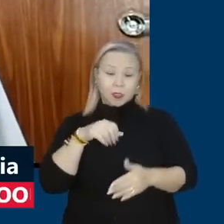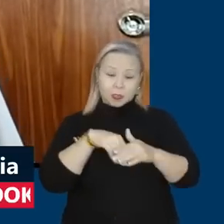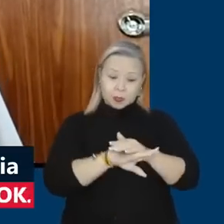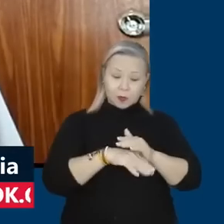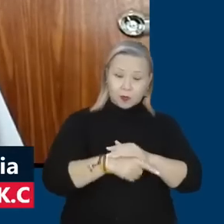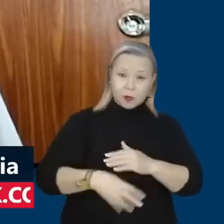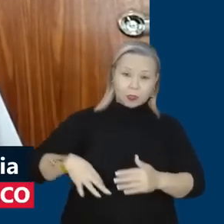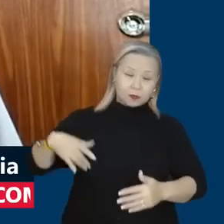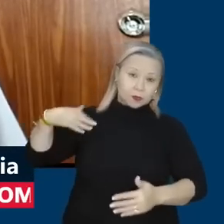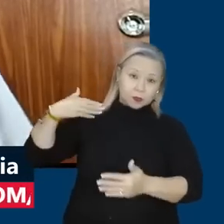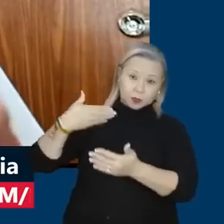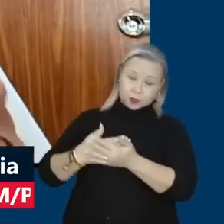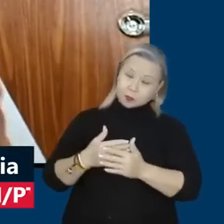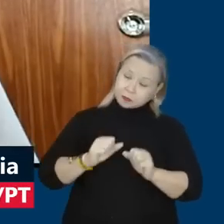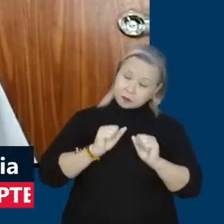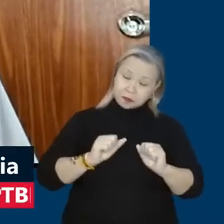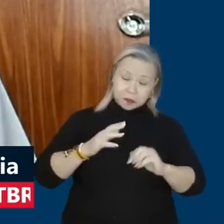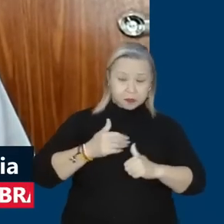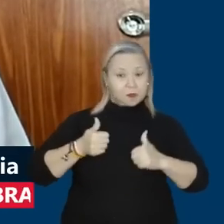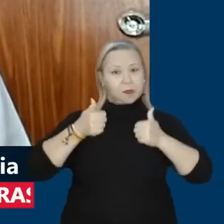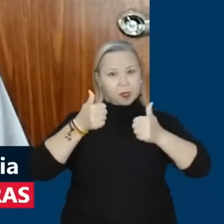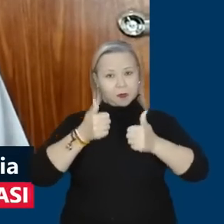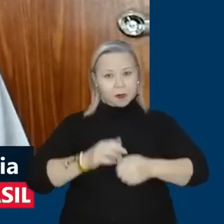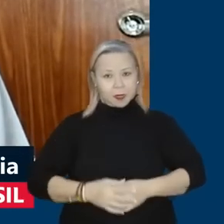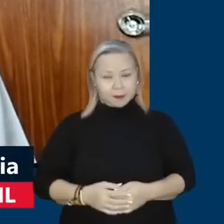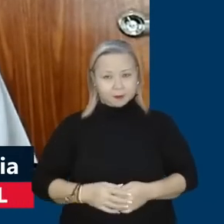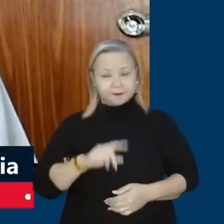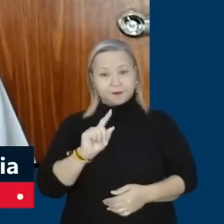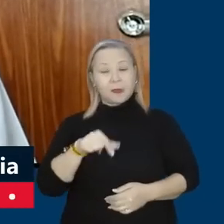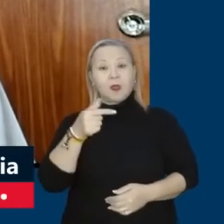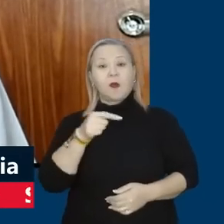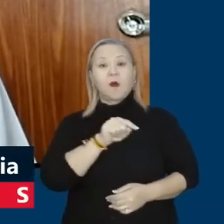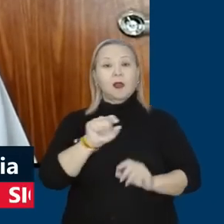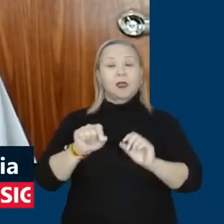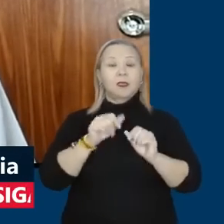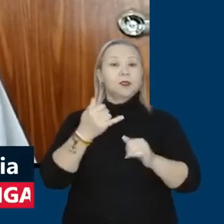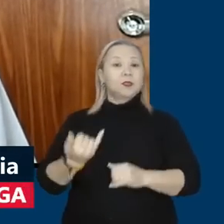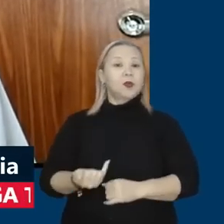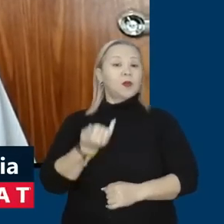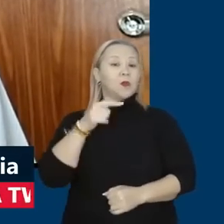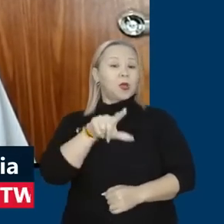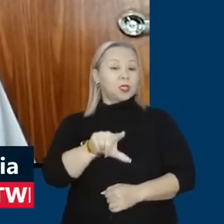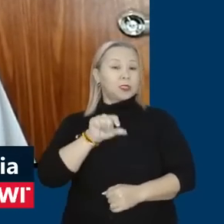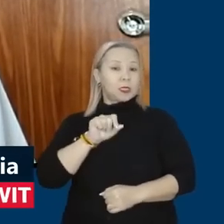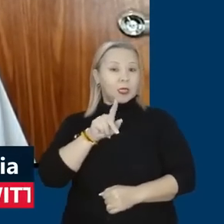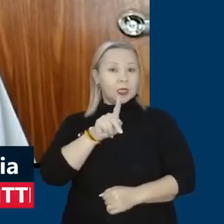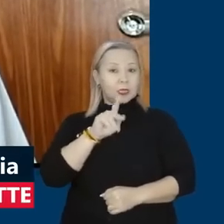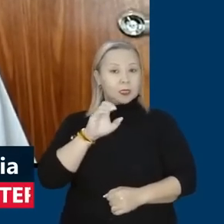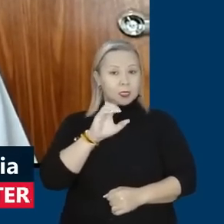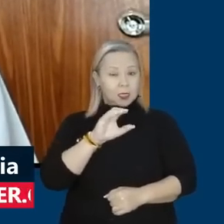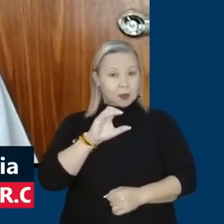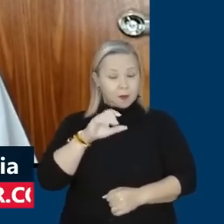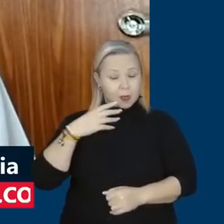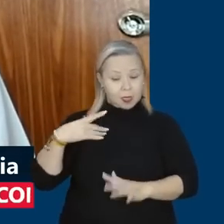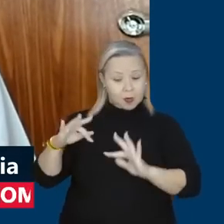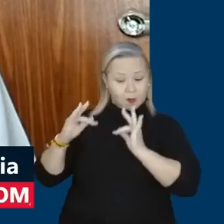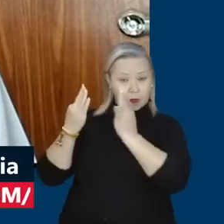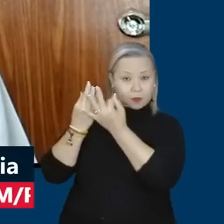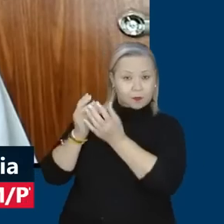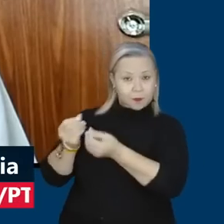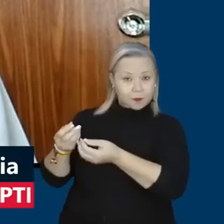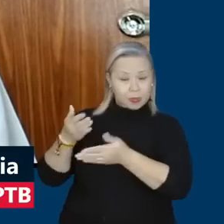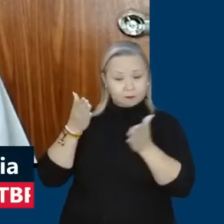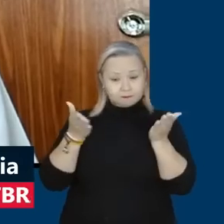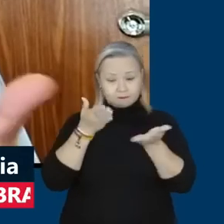melhorar a nossa receita. Bem, além disso, é importante destacar que a PEC do Bolsa Família, ela